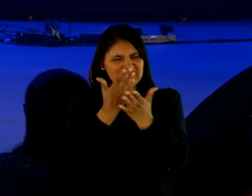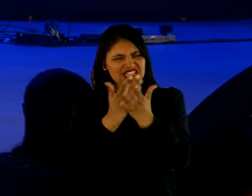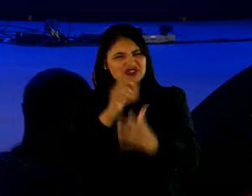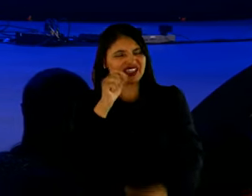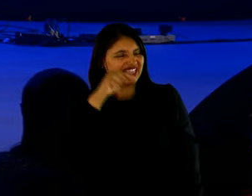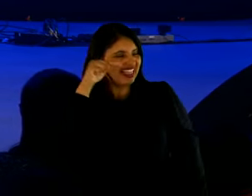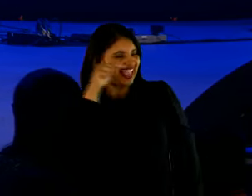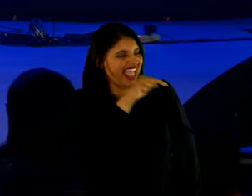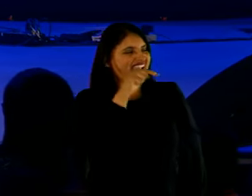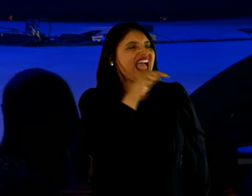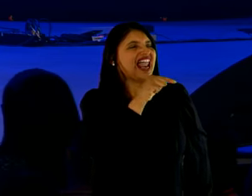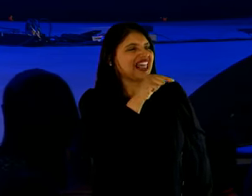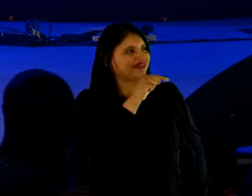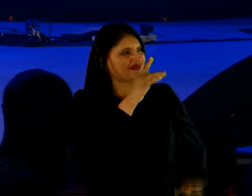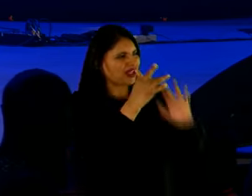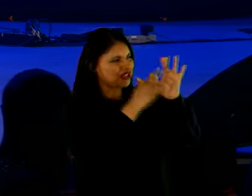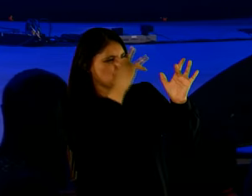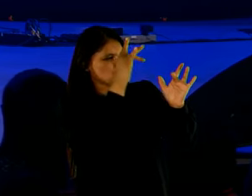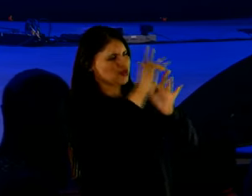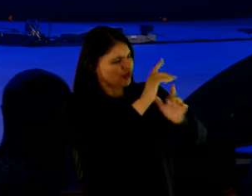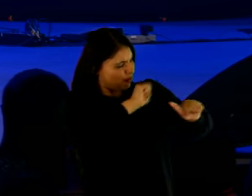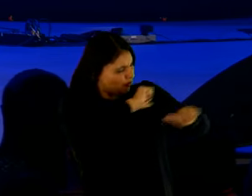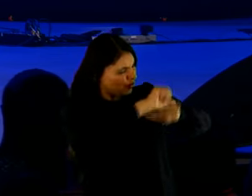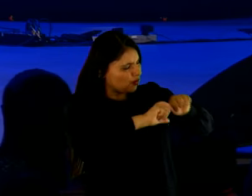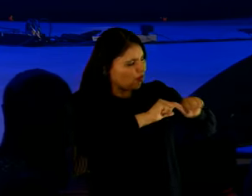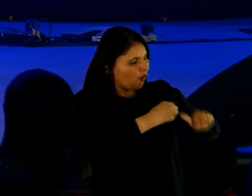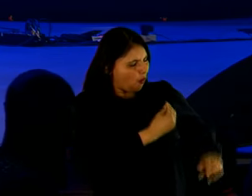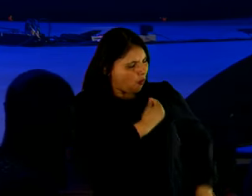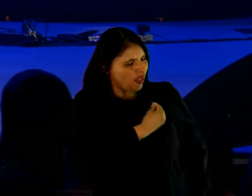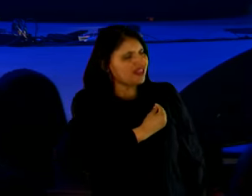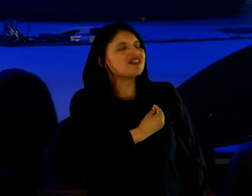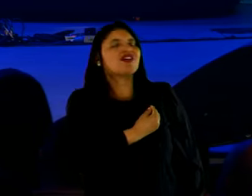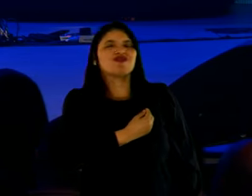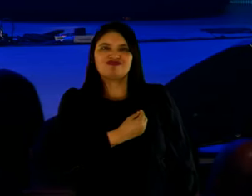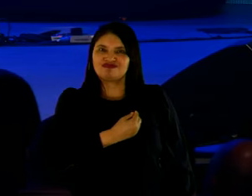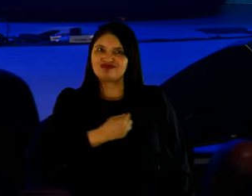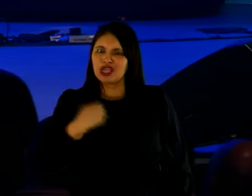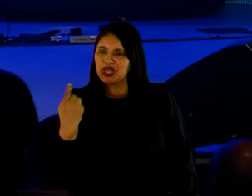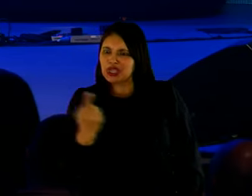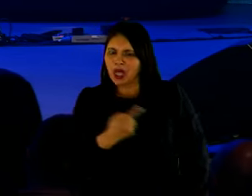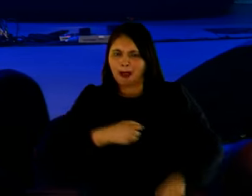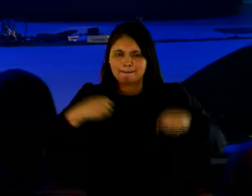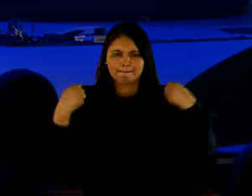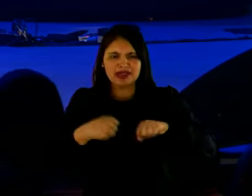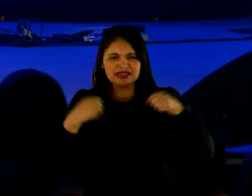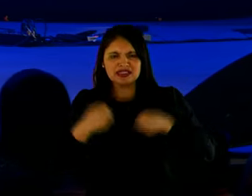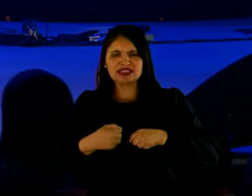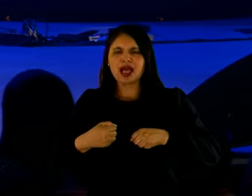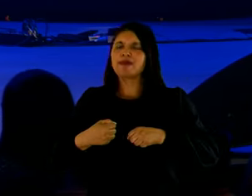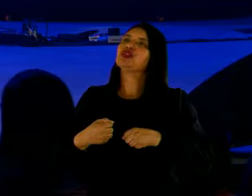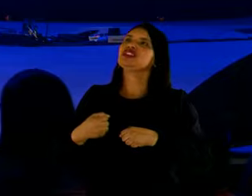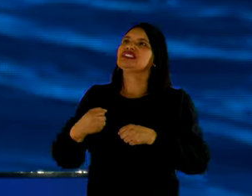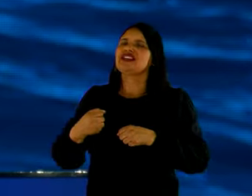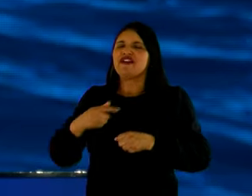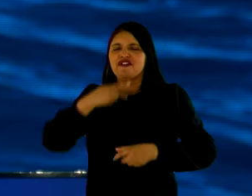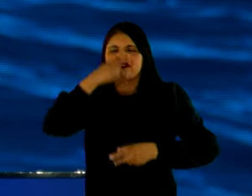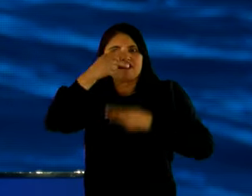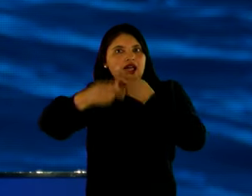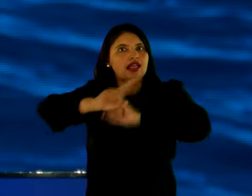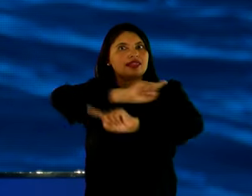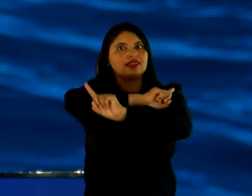coração dela, mas nós temos que aprender muitas vezes a falar: "Não,